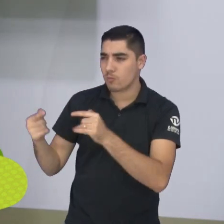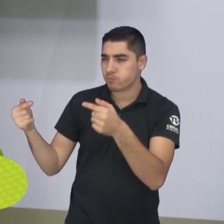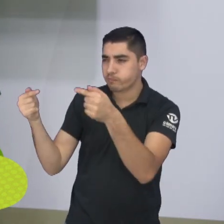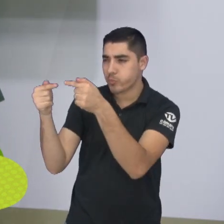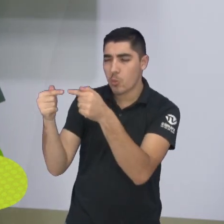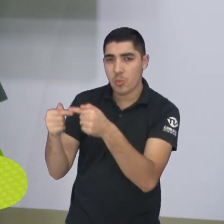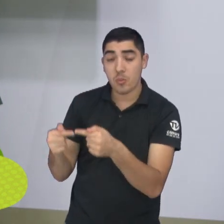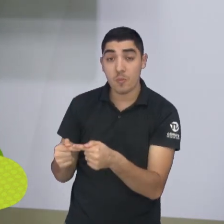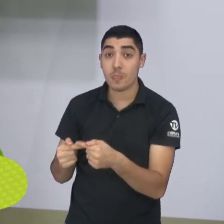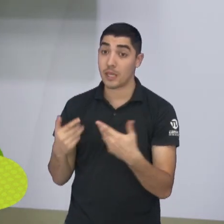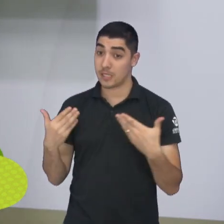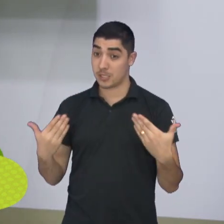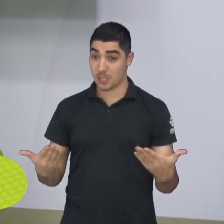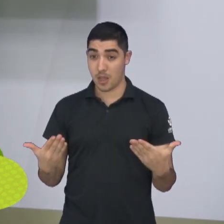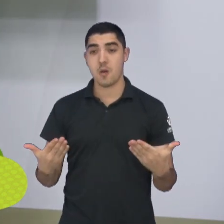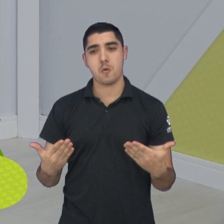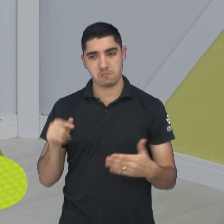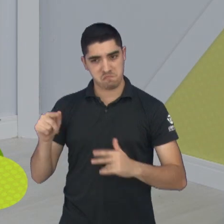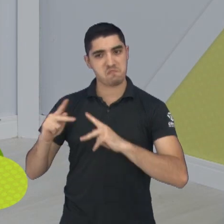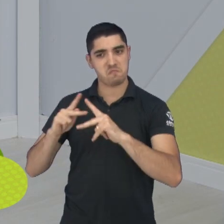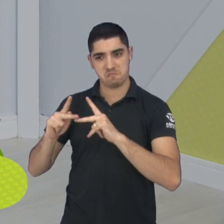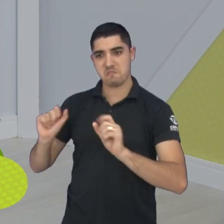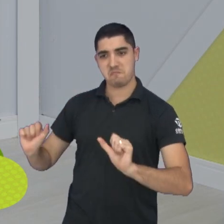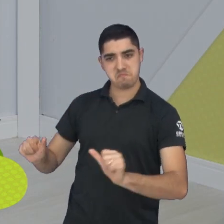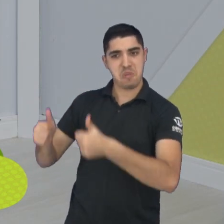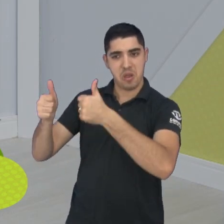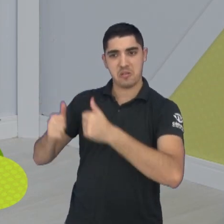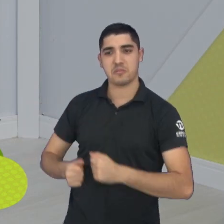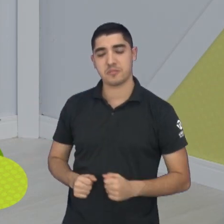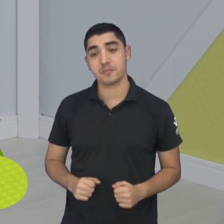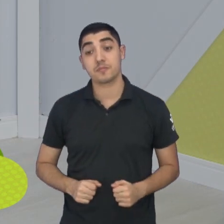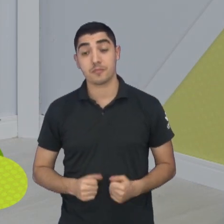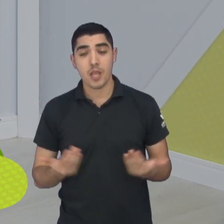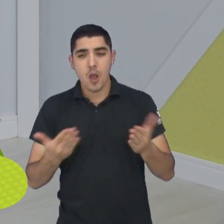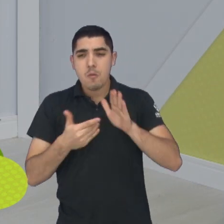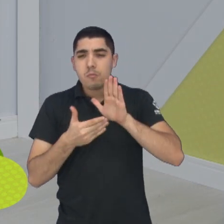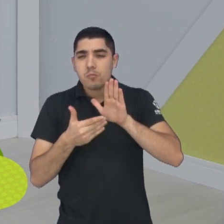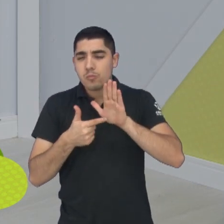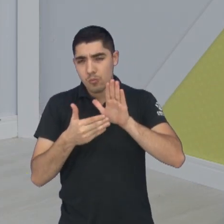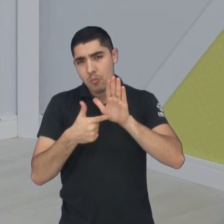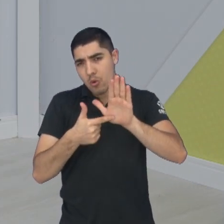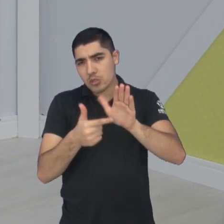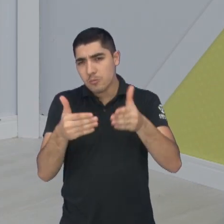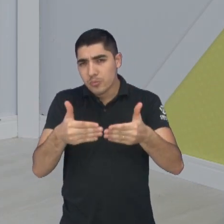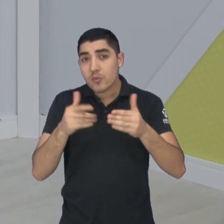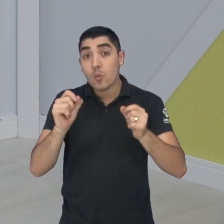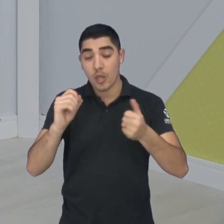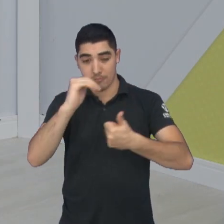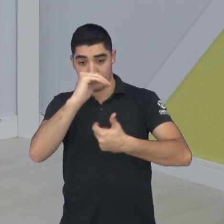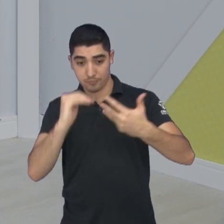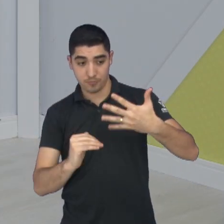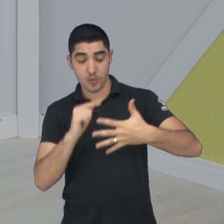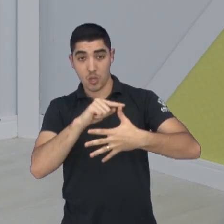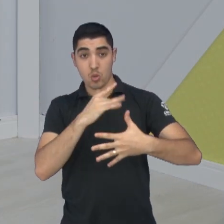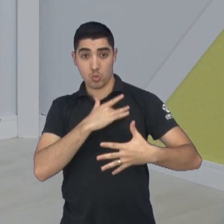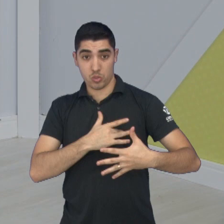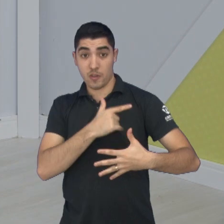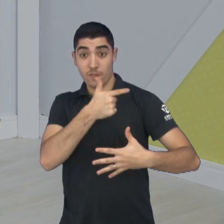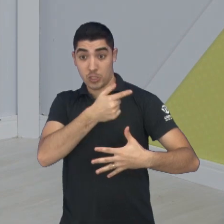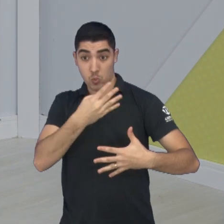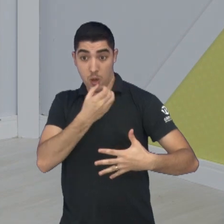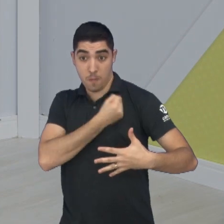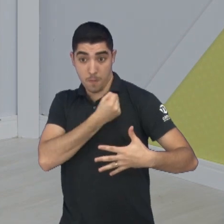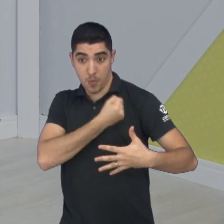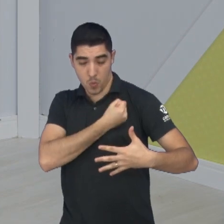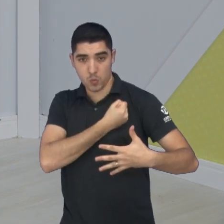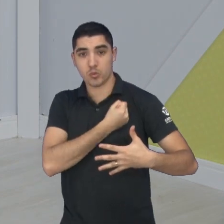para frente, né? Daqui para mais esse time do São José. Piteco, coloca pra gente, por favor, a classificação da Superliga, que mostra Cruzeiro, 24 pontos, 8